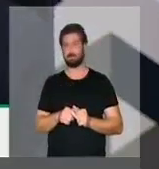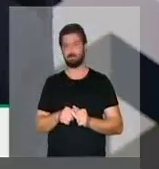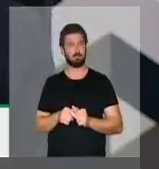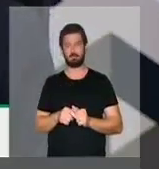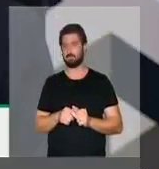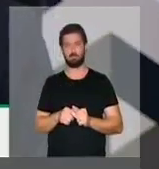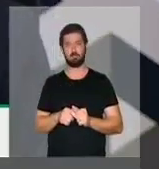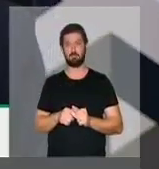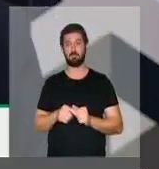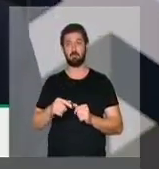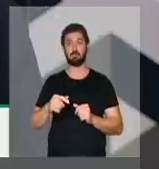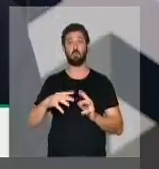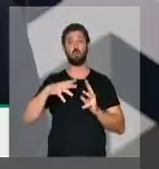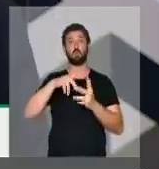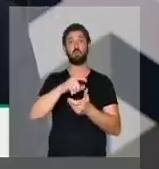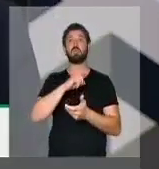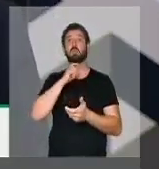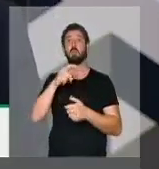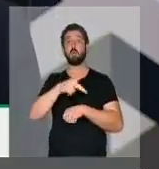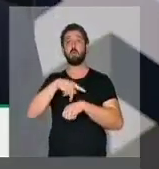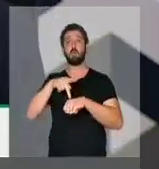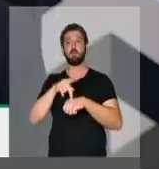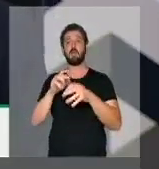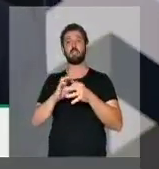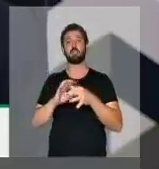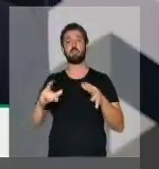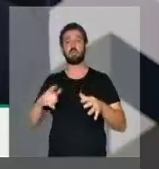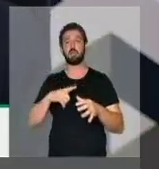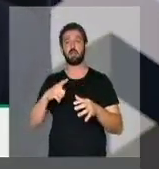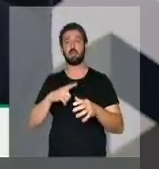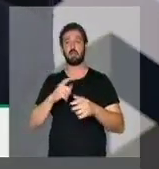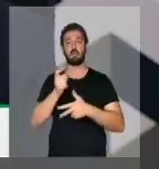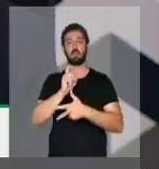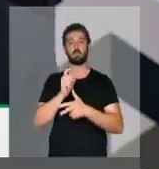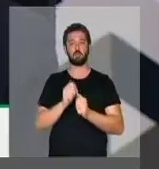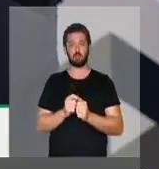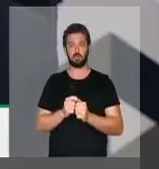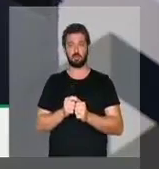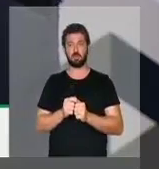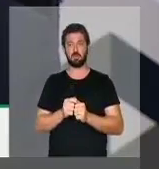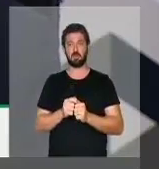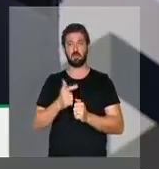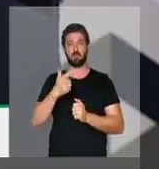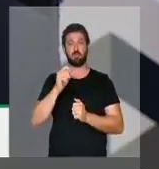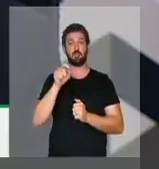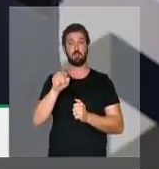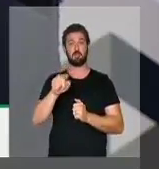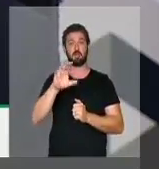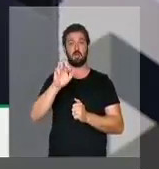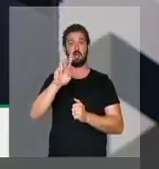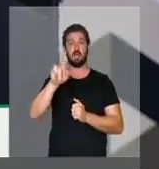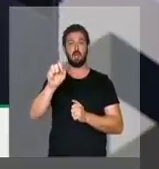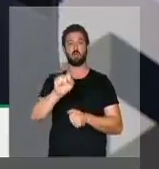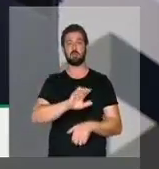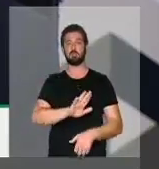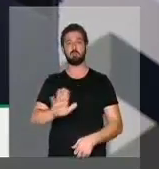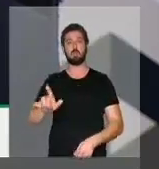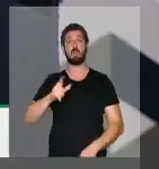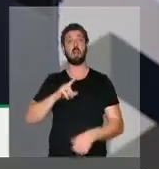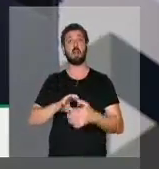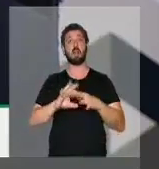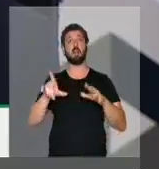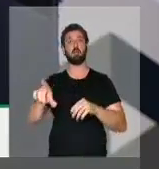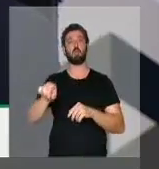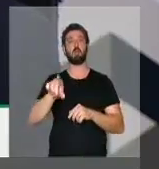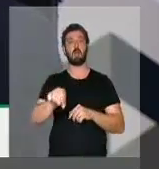Por isso não há nenhum país que funcione e que tenha à disposição dos órgãos executivos mais de 20 mil cargos, que são de livre